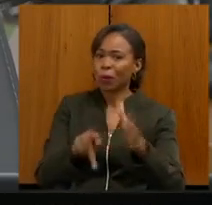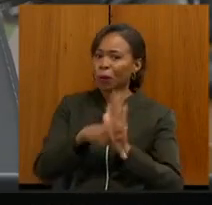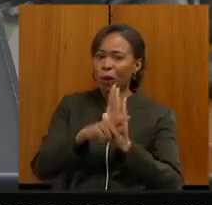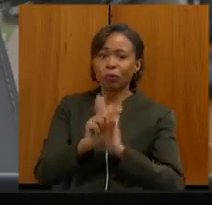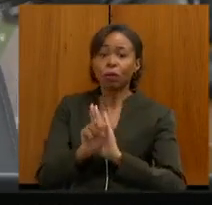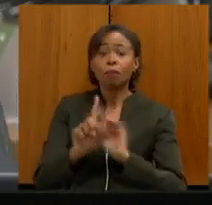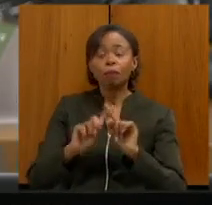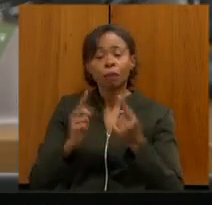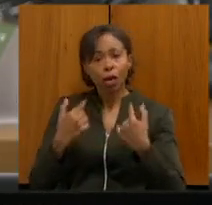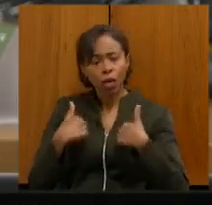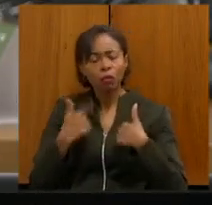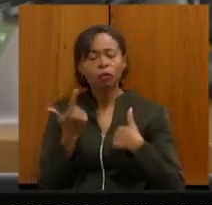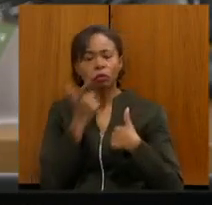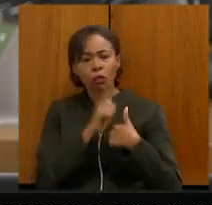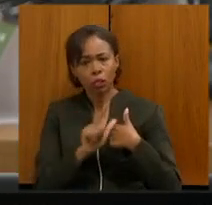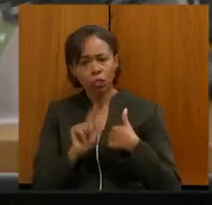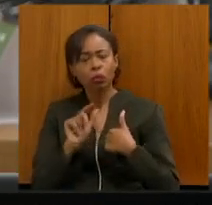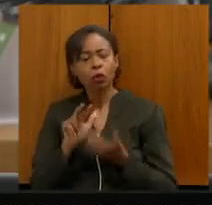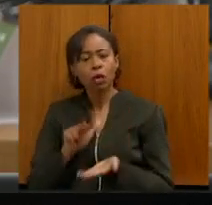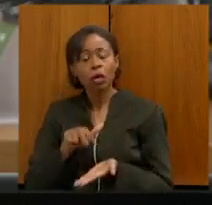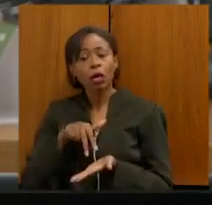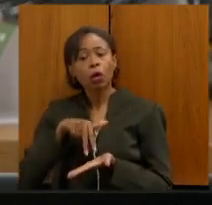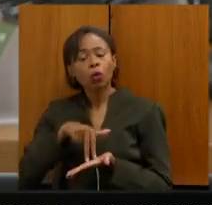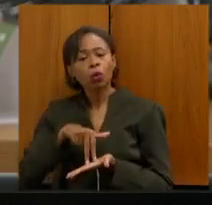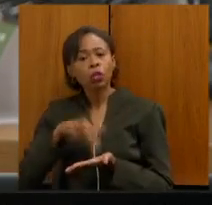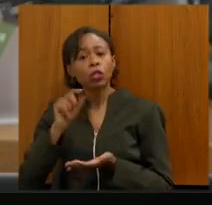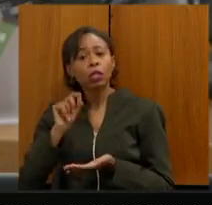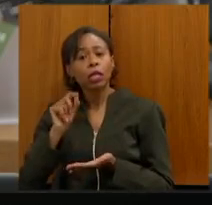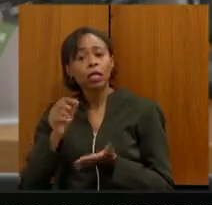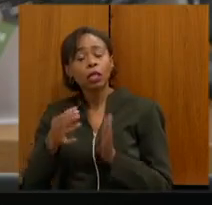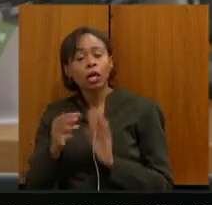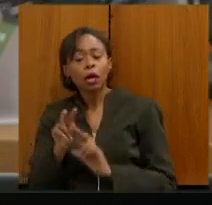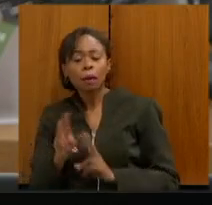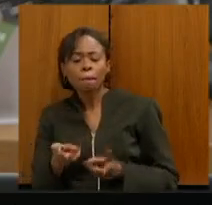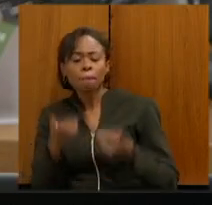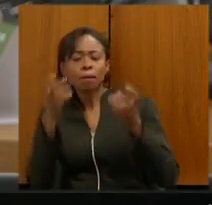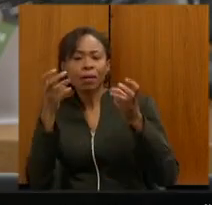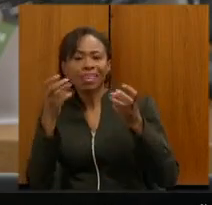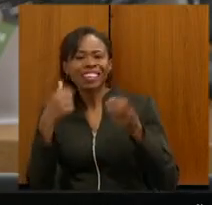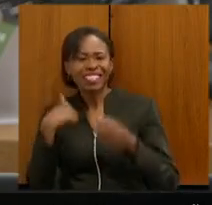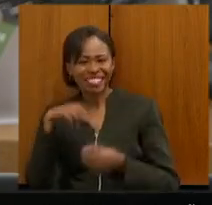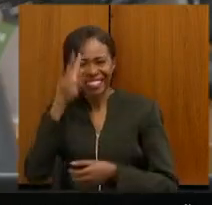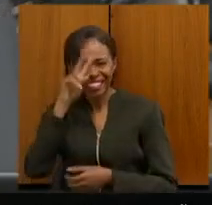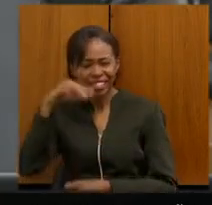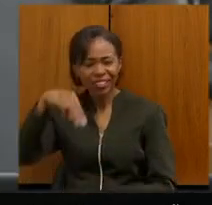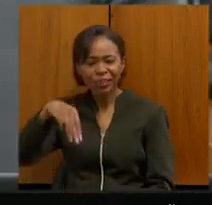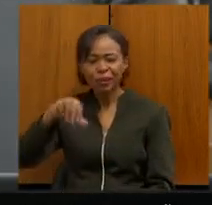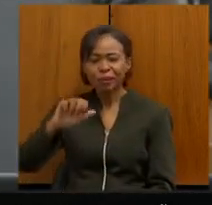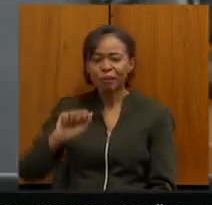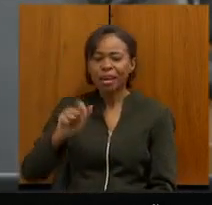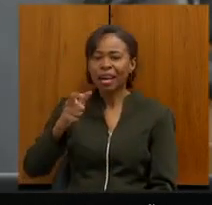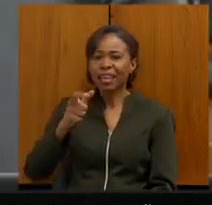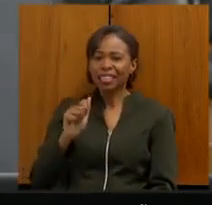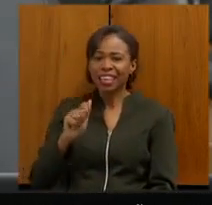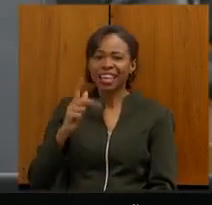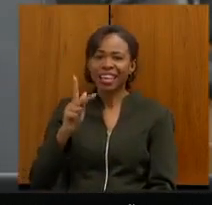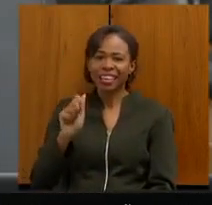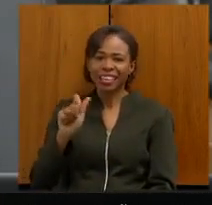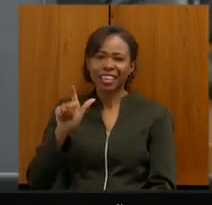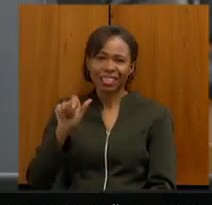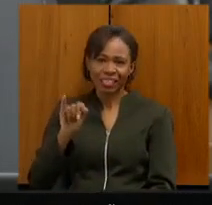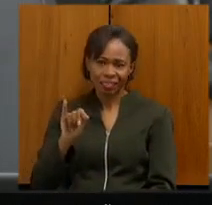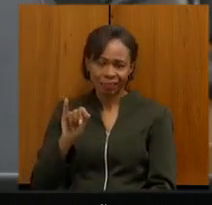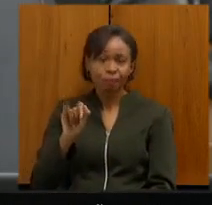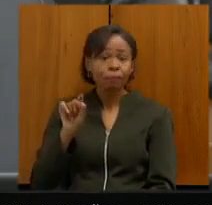construir um lugar de escuta de e quando a gente escuta isso né eu lembro dos maxacali quando